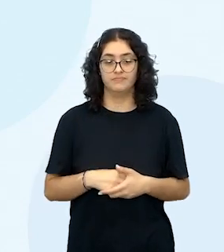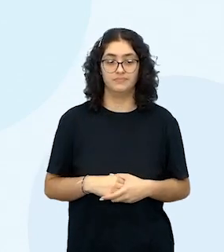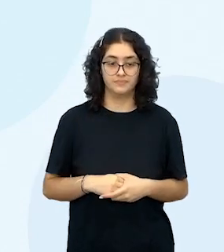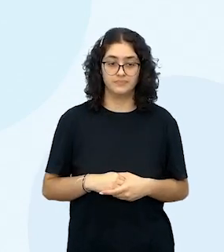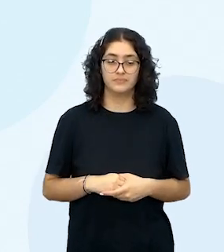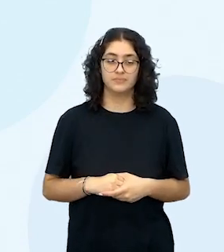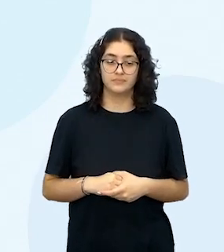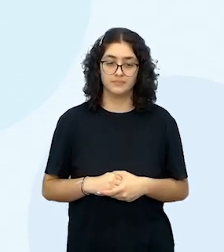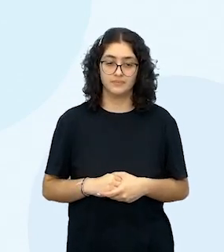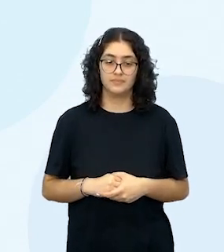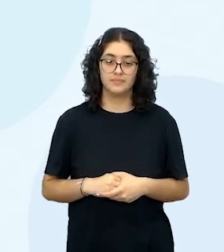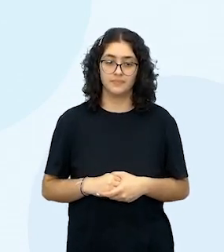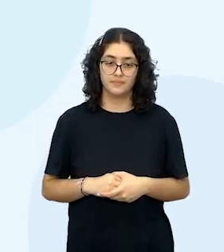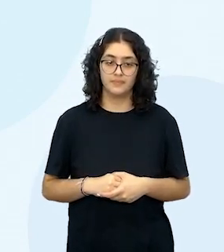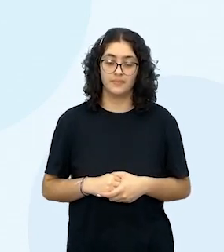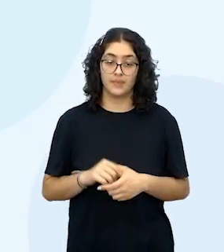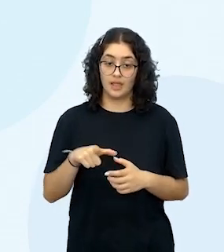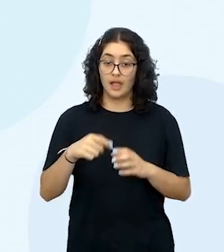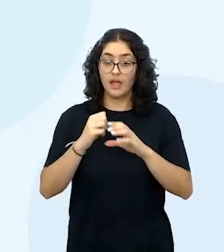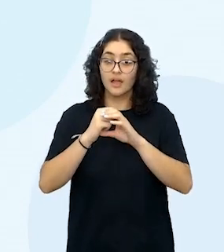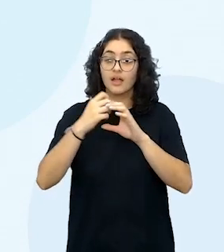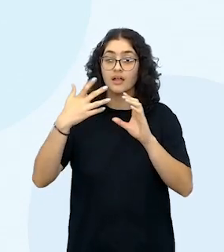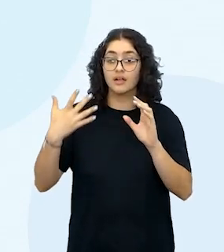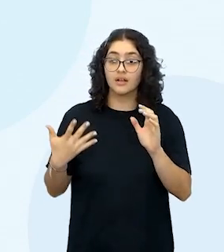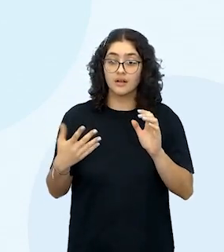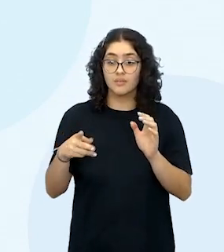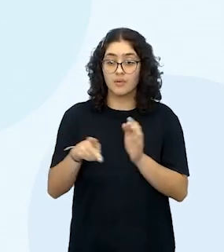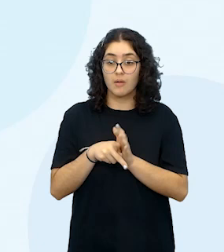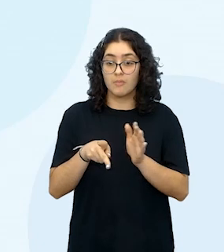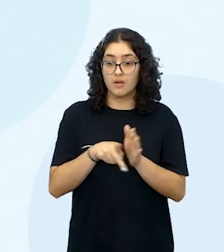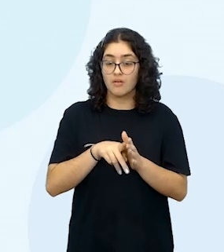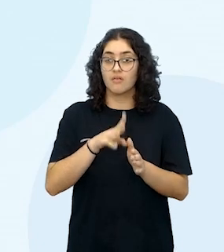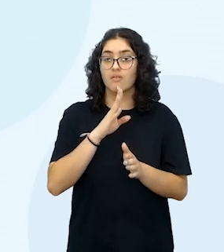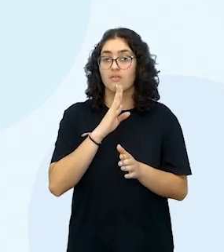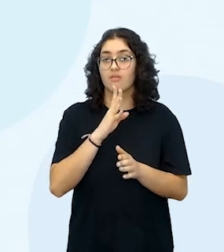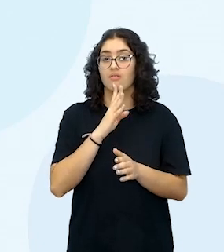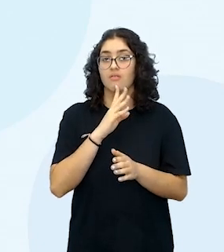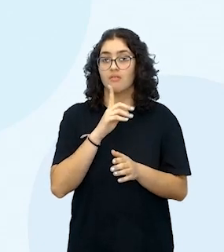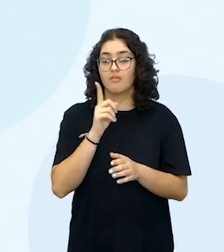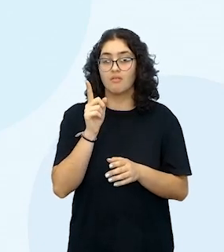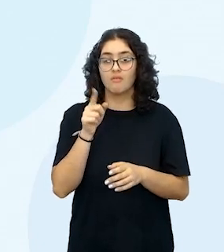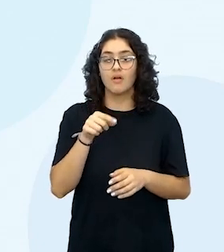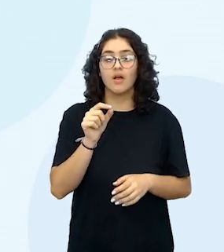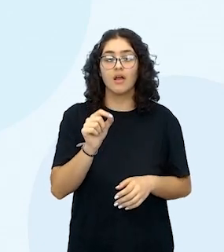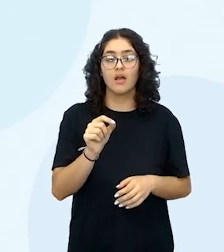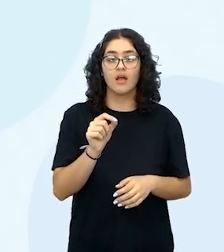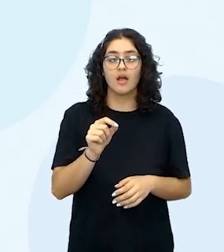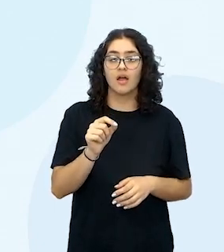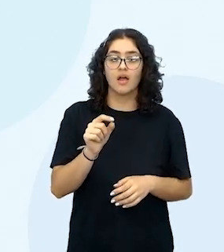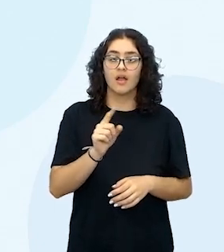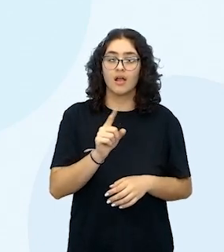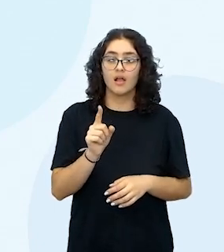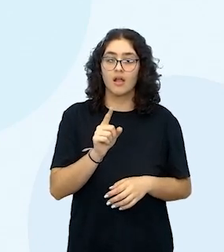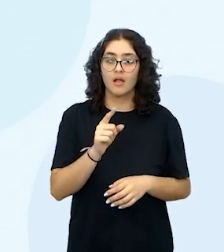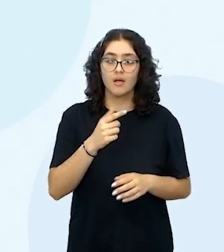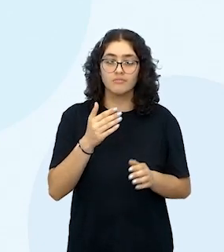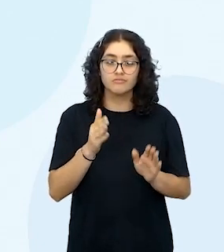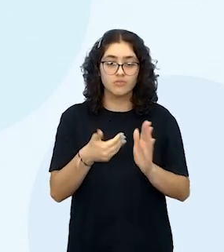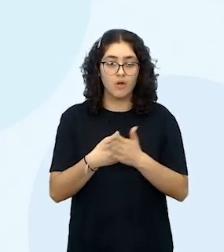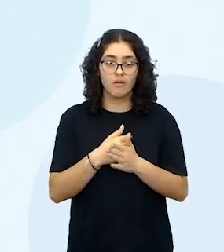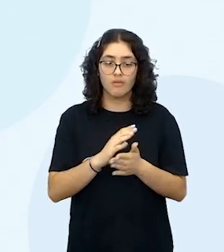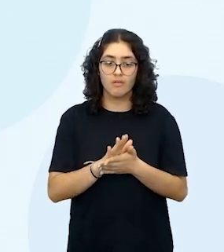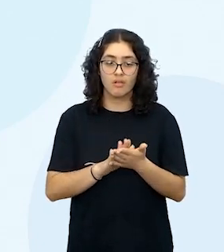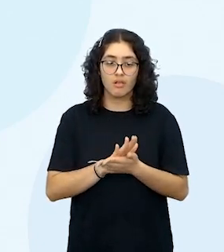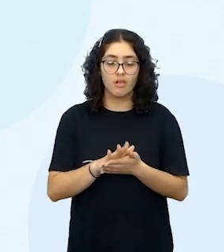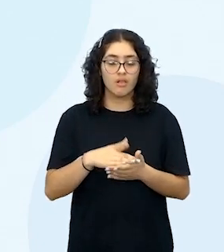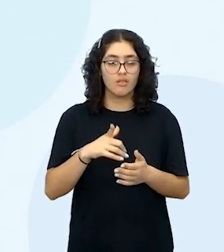conhecimento científico também, isso é uma característica, né, desse tipo de conhecimento, ele não é dogmático. Ele sempre é passível de uma revisão,